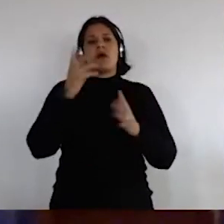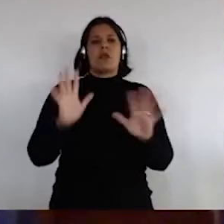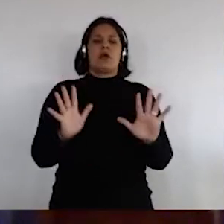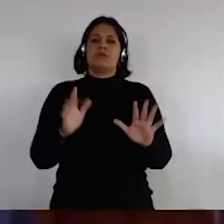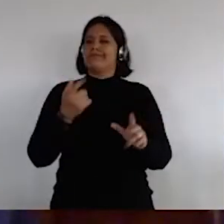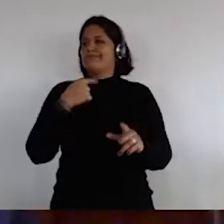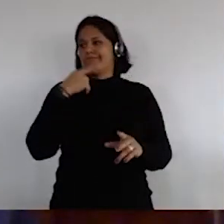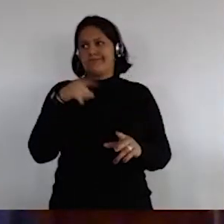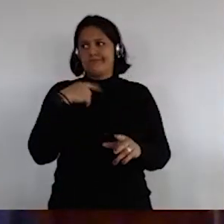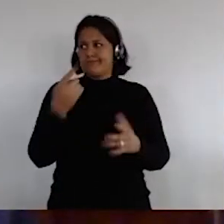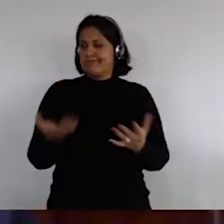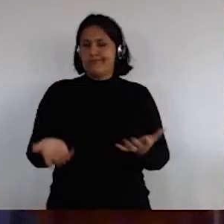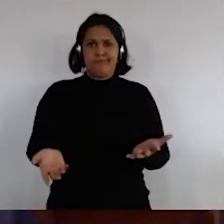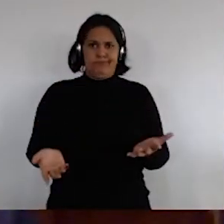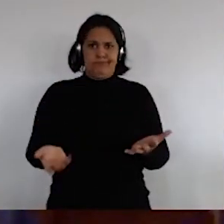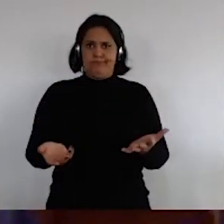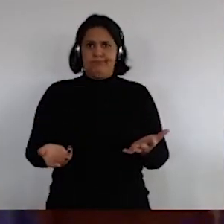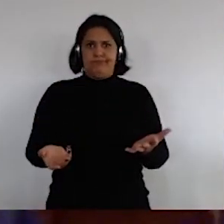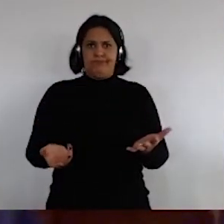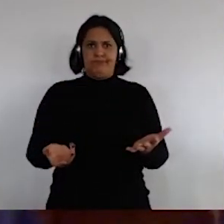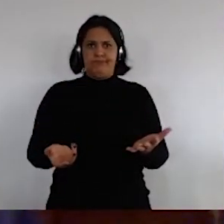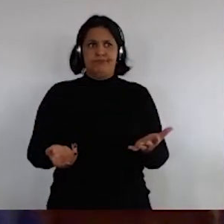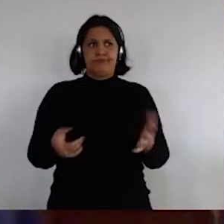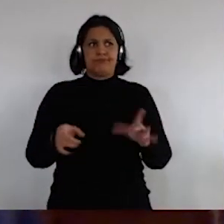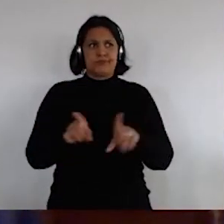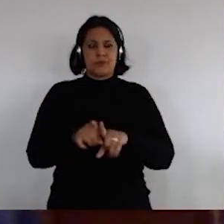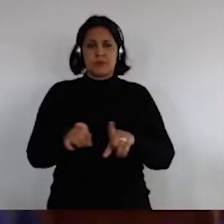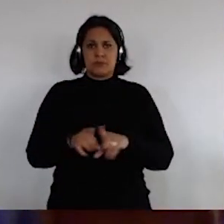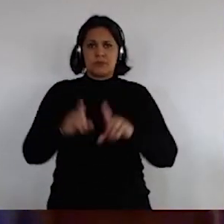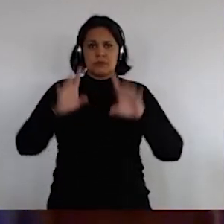ser ouvido de forma